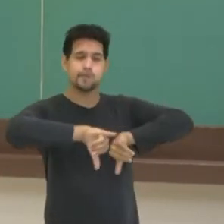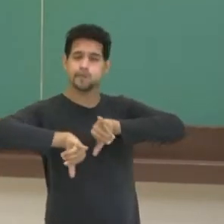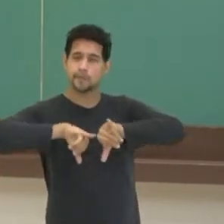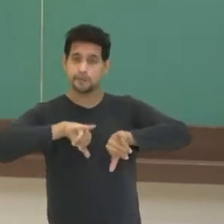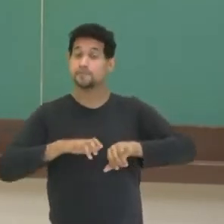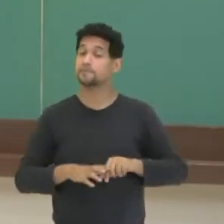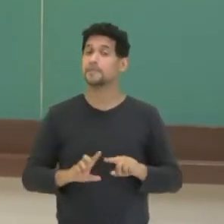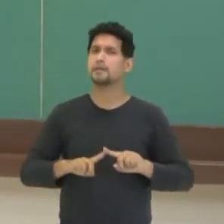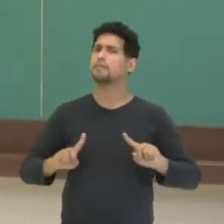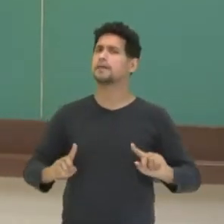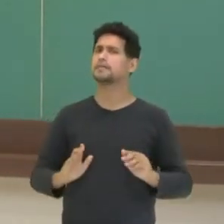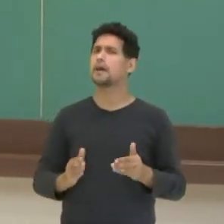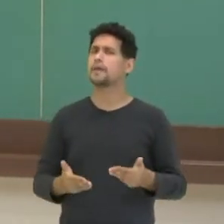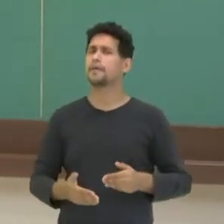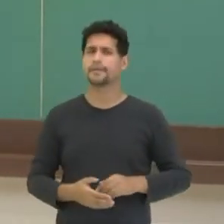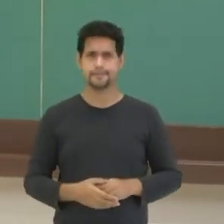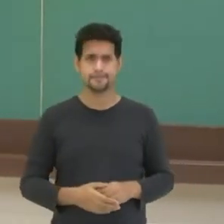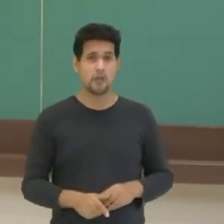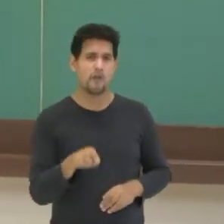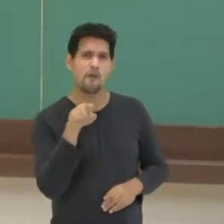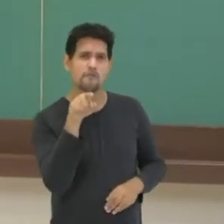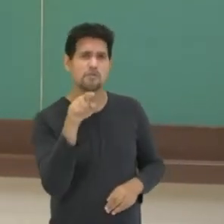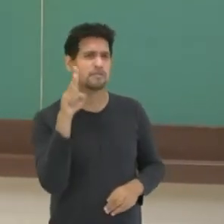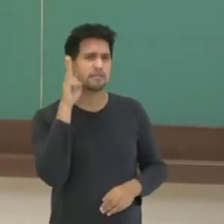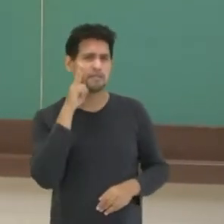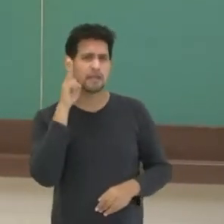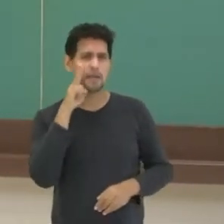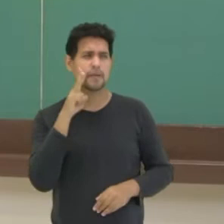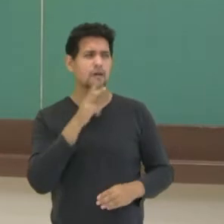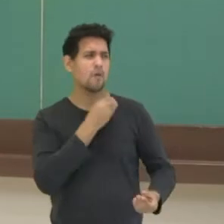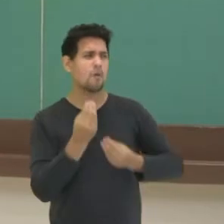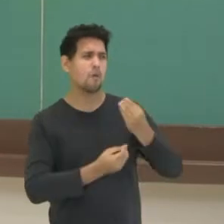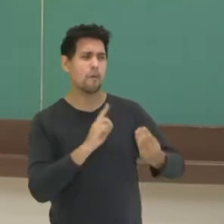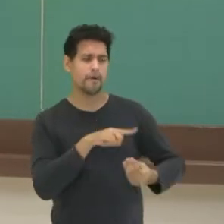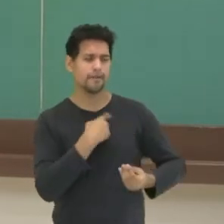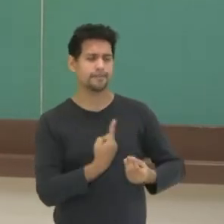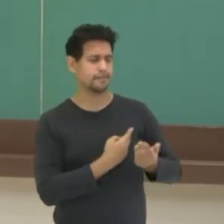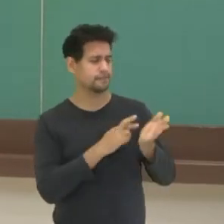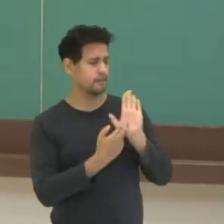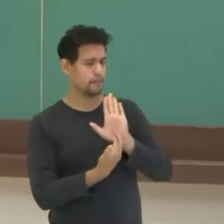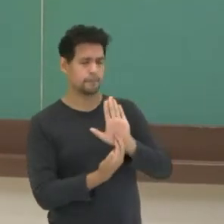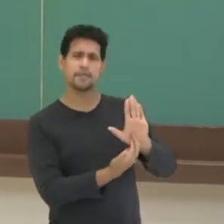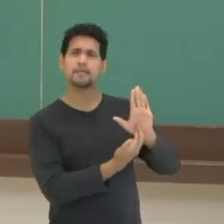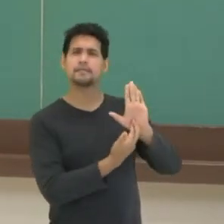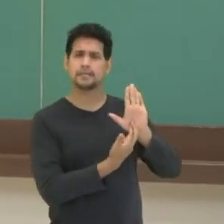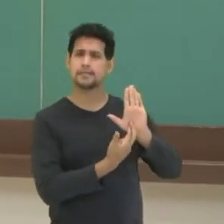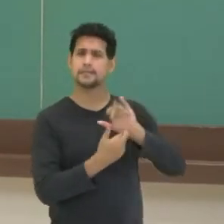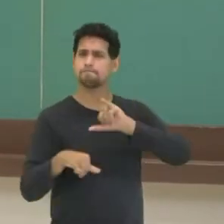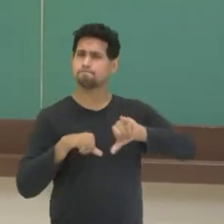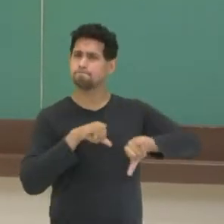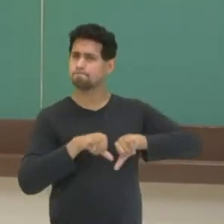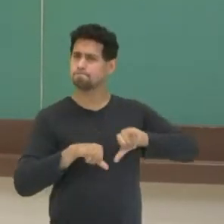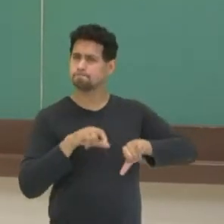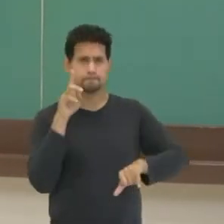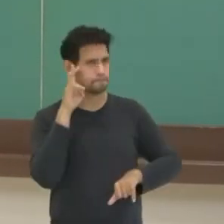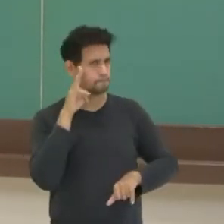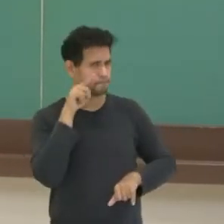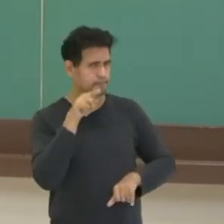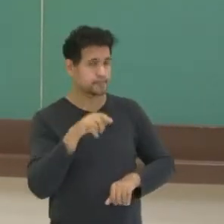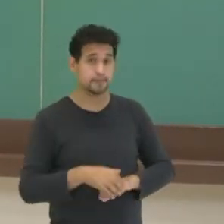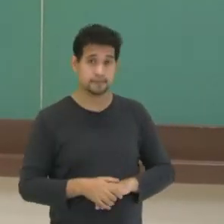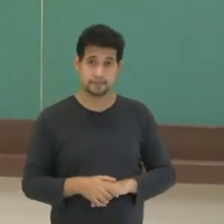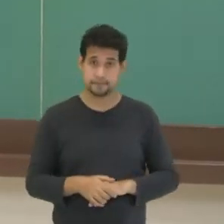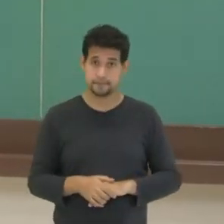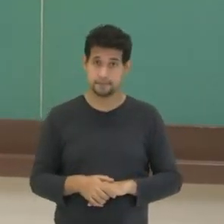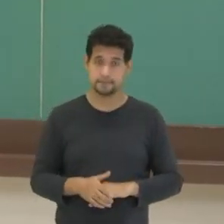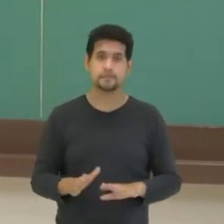bem. Agora, você lembra como a gente representa as substâncias químicas? Olha,